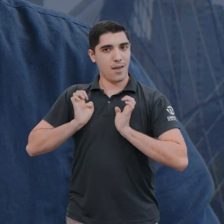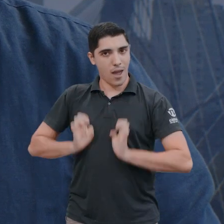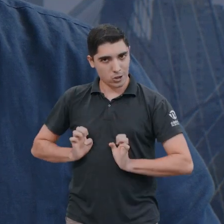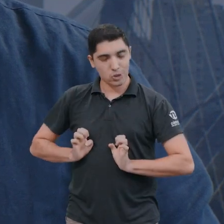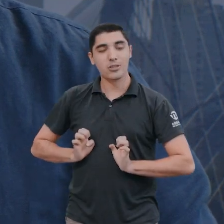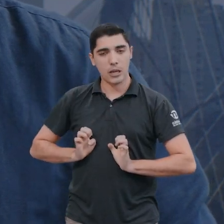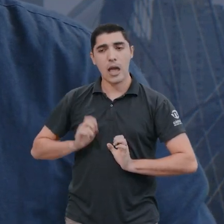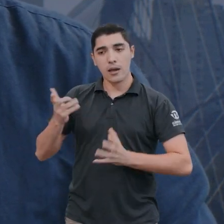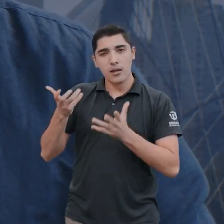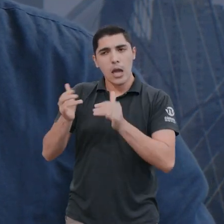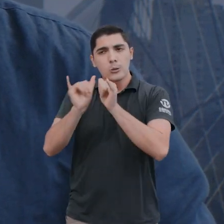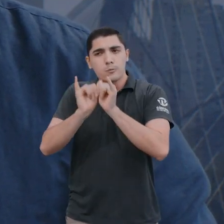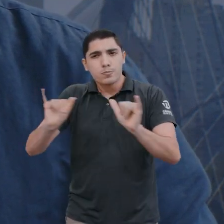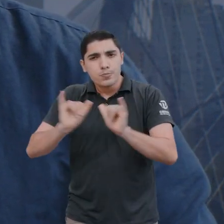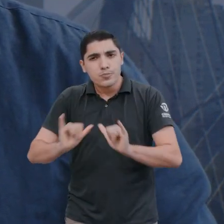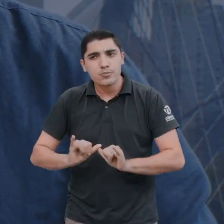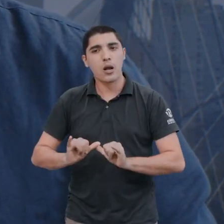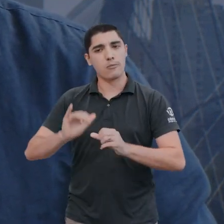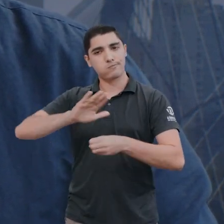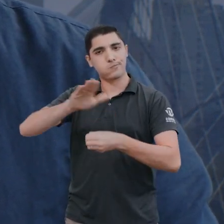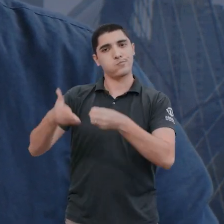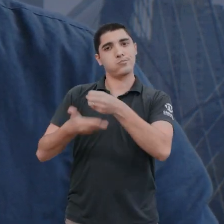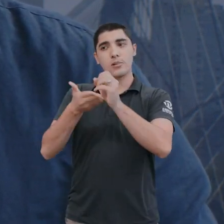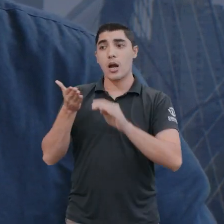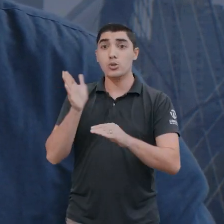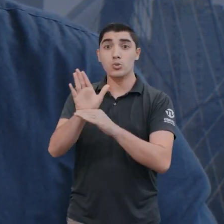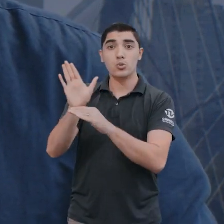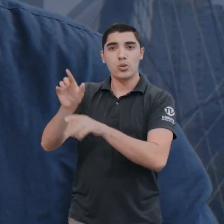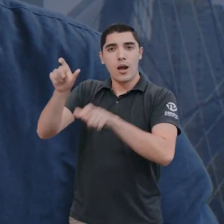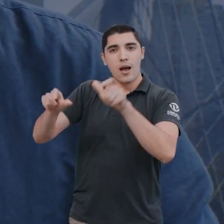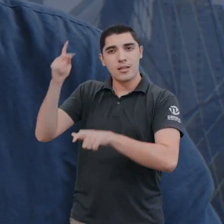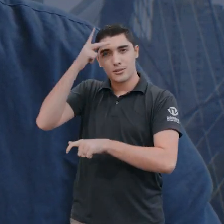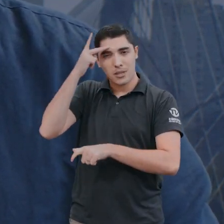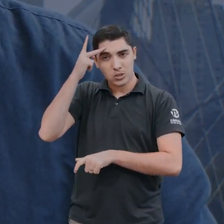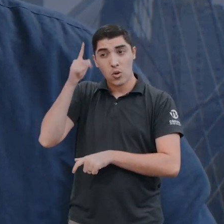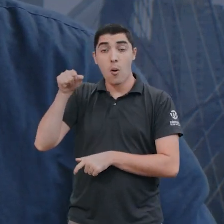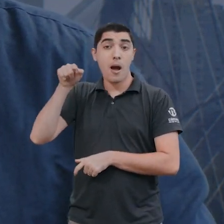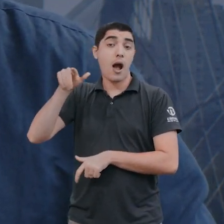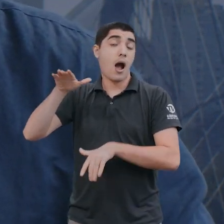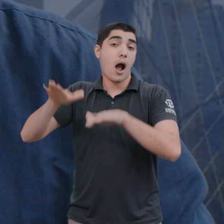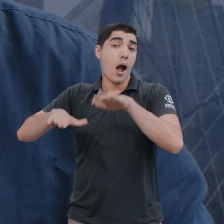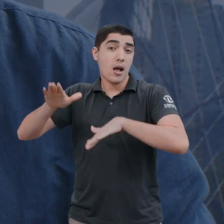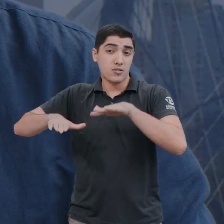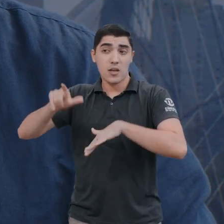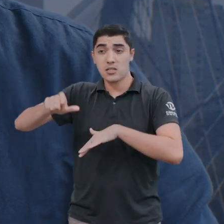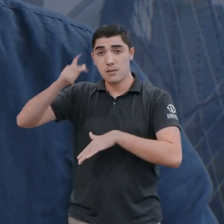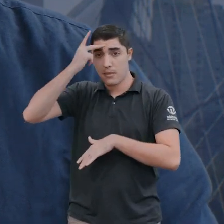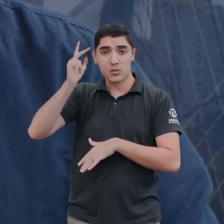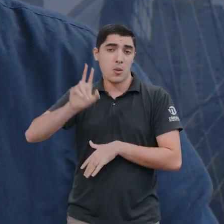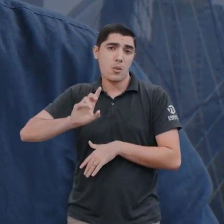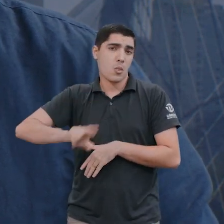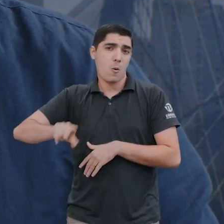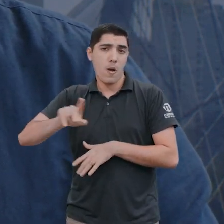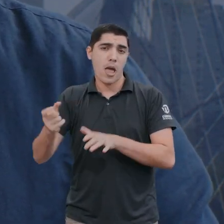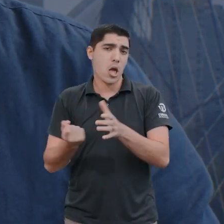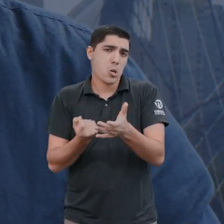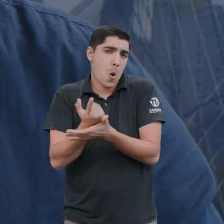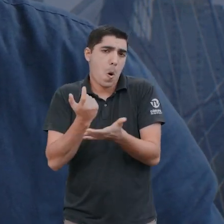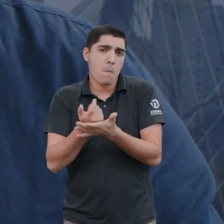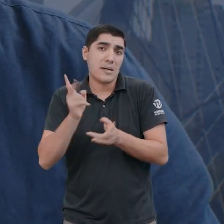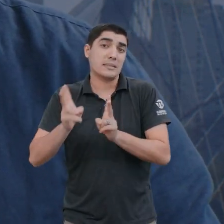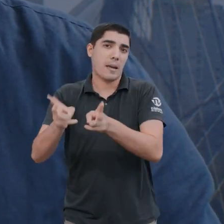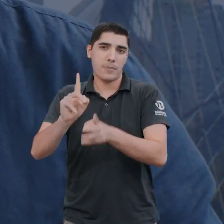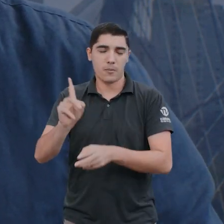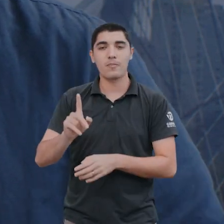também quer trazer uma mensagem de sustentabilidade para as pessoas que não necessariamente são consumidores. Então, o Latlântica está